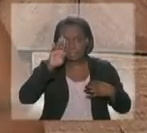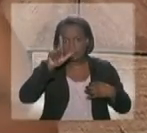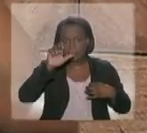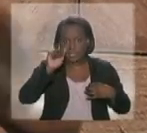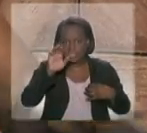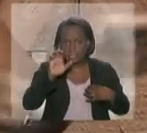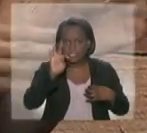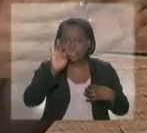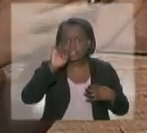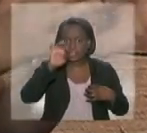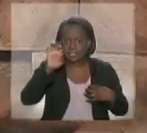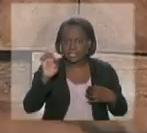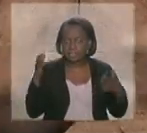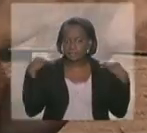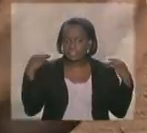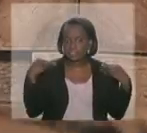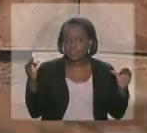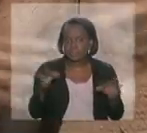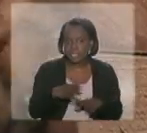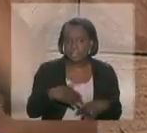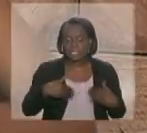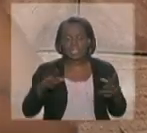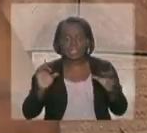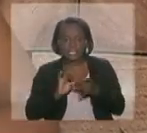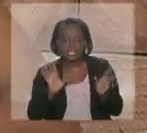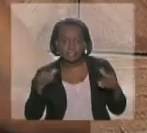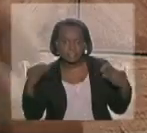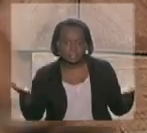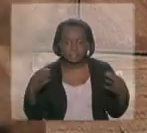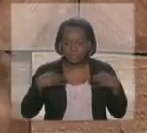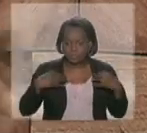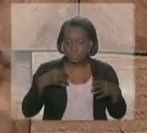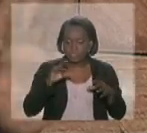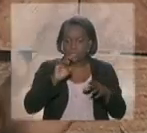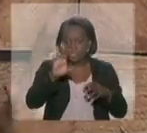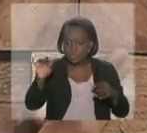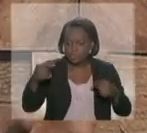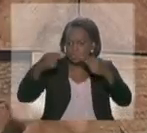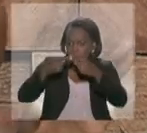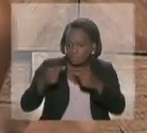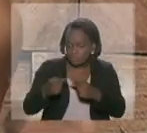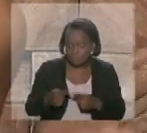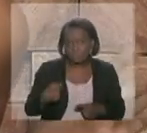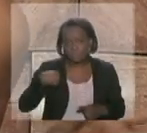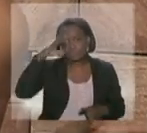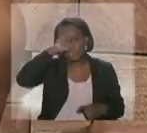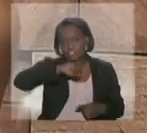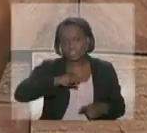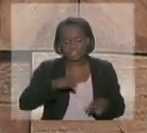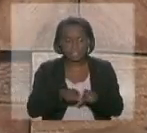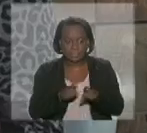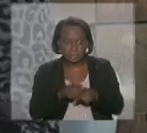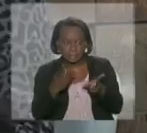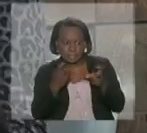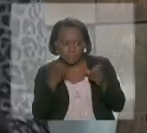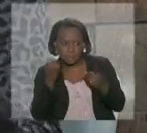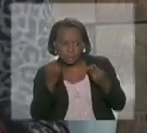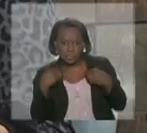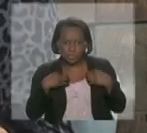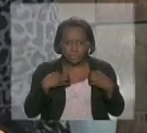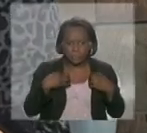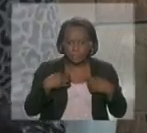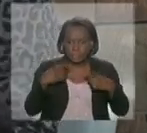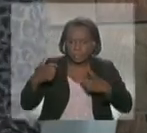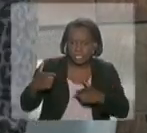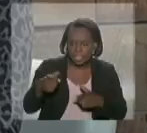Tie é Black Tie é é passeio completo passeio completo Ah é despojado despojado eu eu aprendi isso e ter a sacação de como se